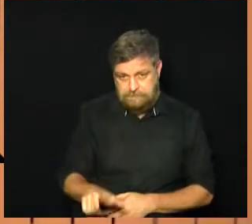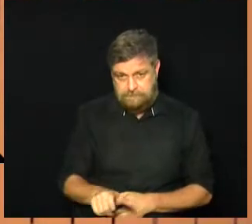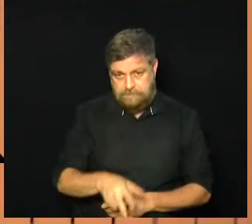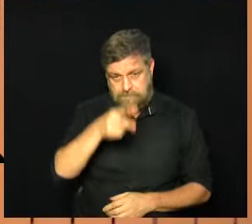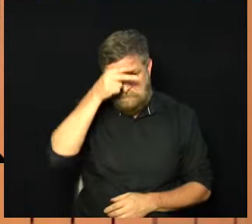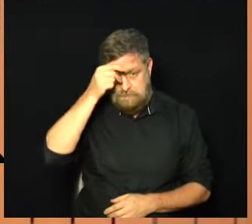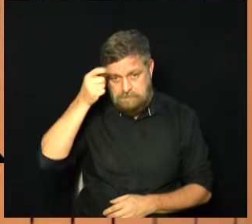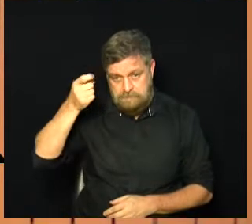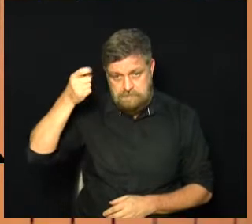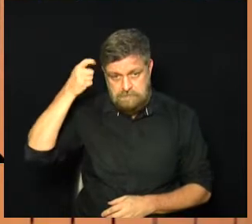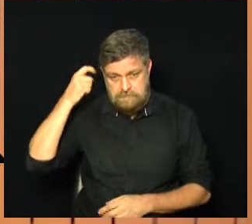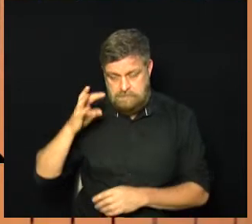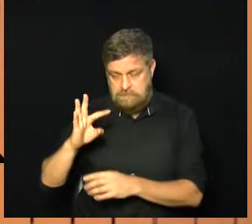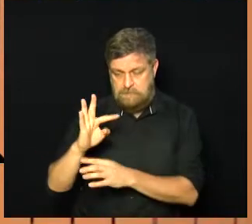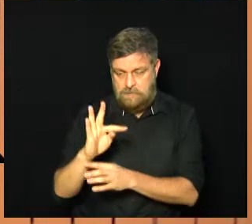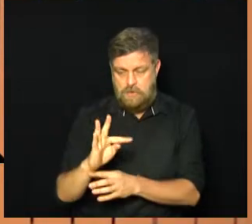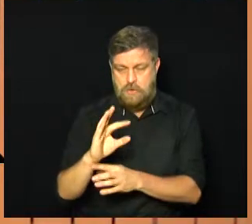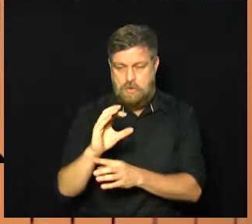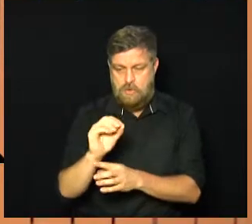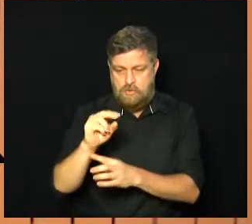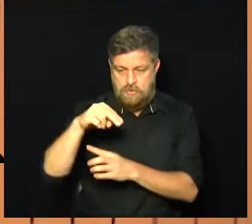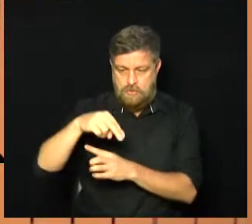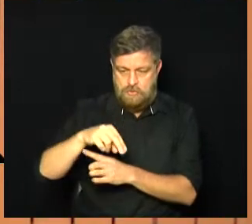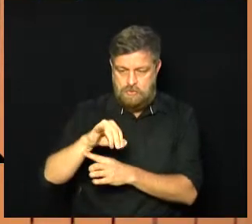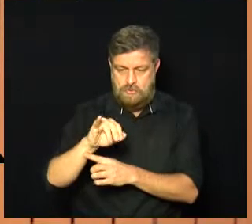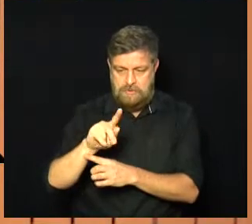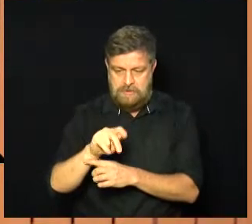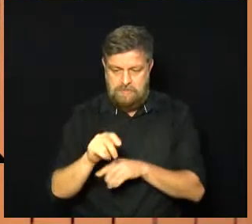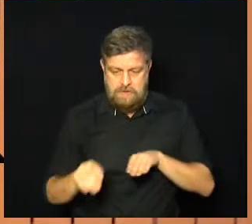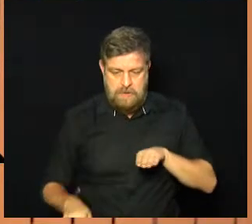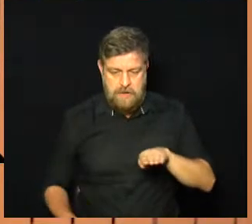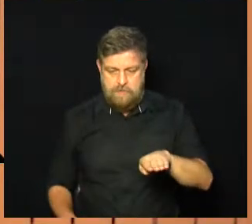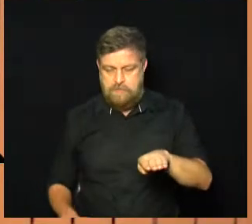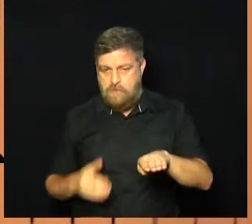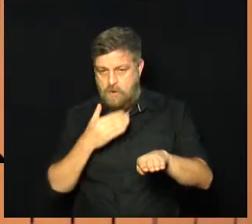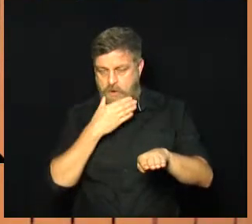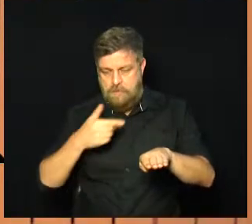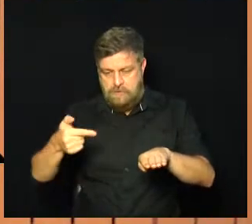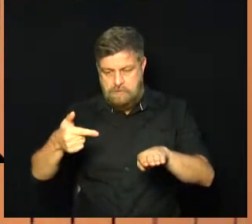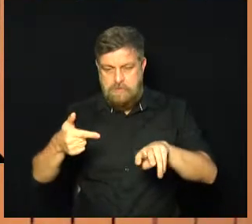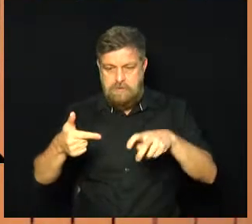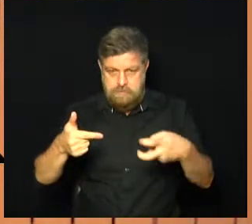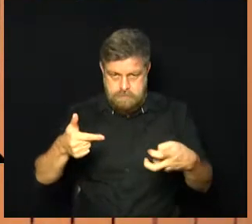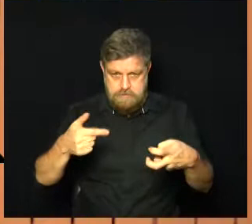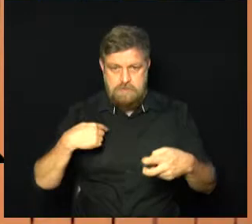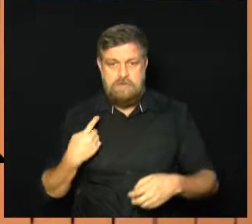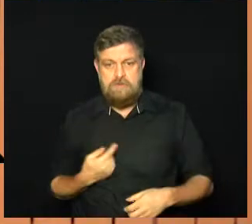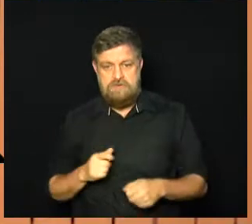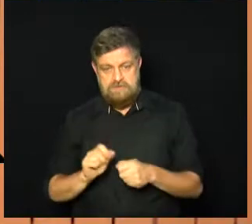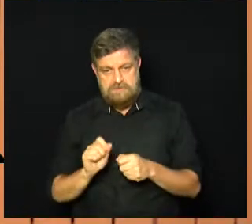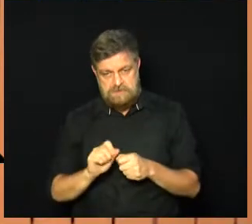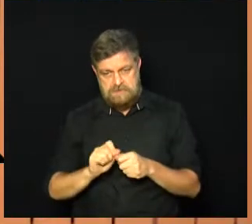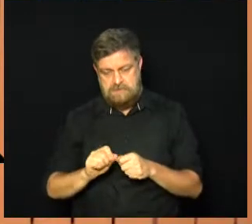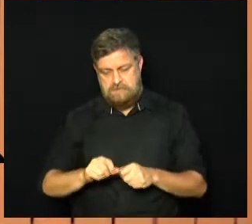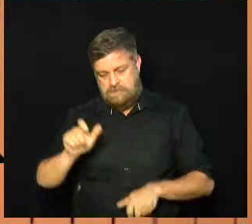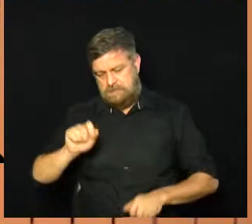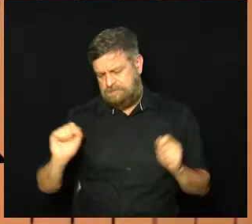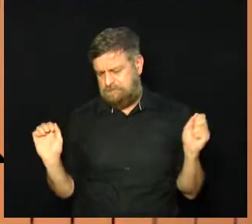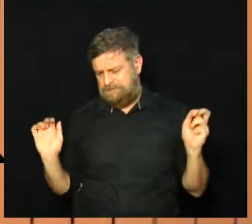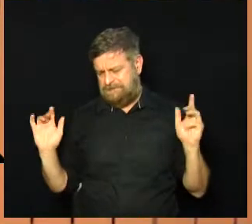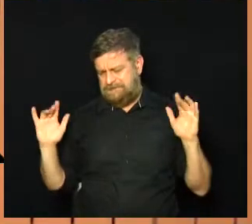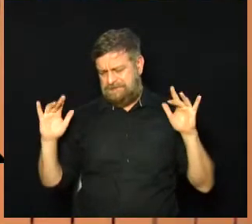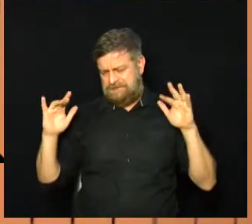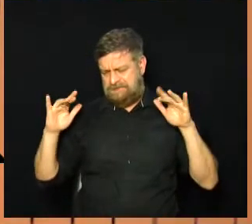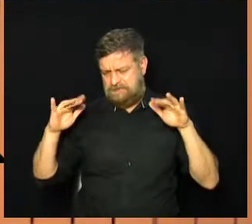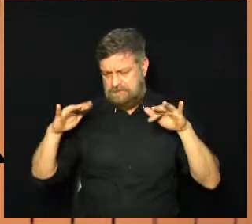Antônio da Costa Santos, o Toninho do PT. Foi uma reunião marcada por presença de diversas pessoas nessa casa,